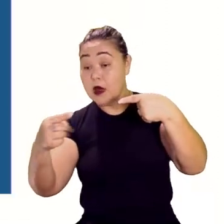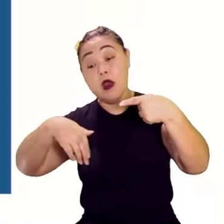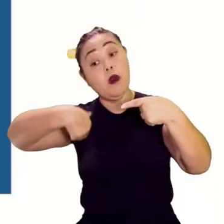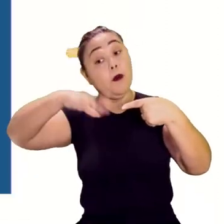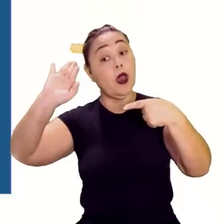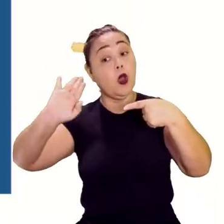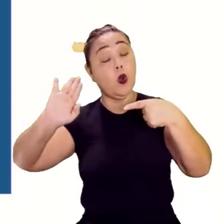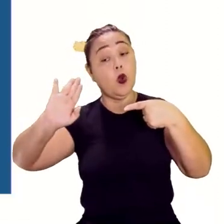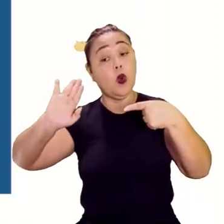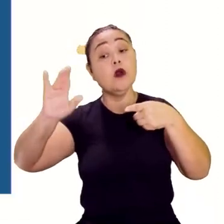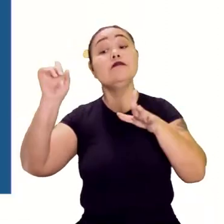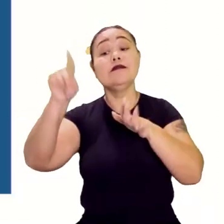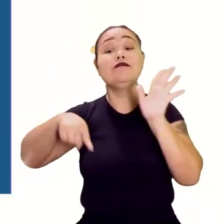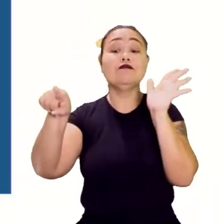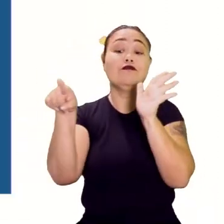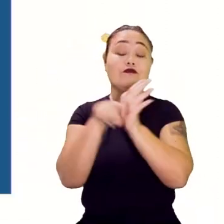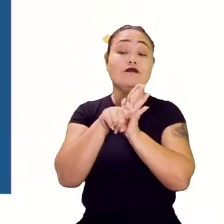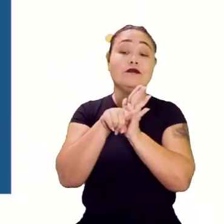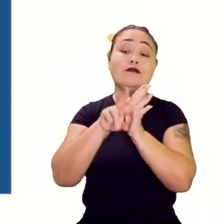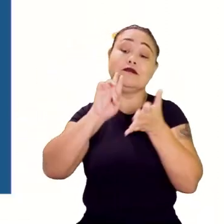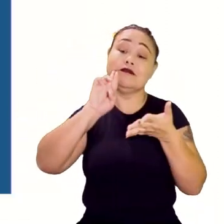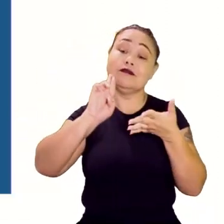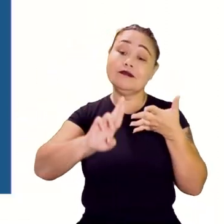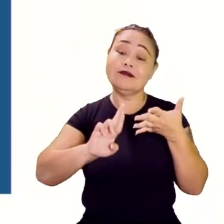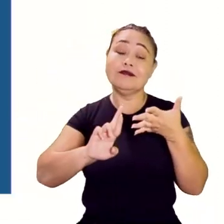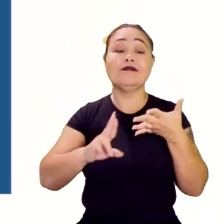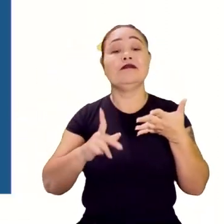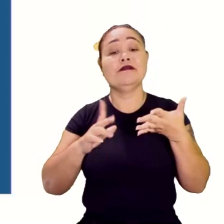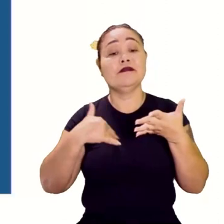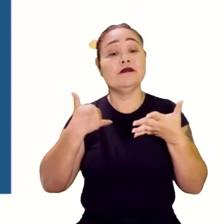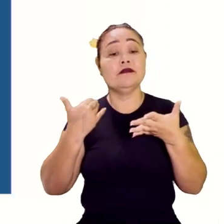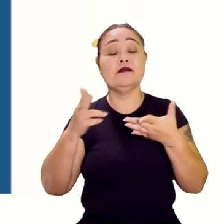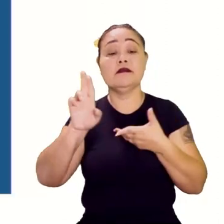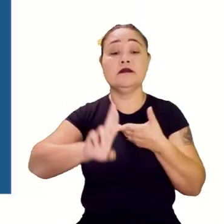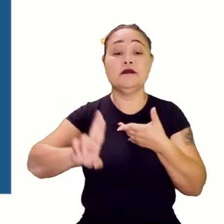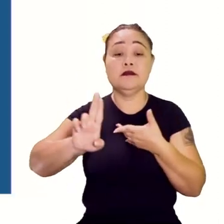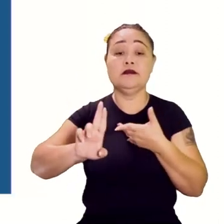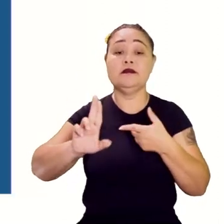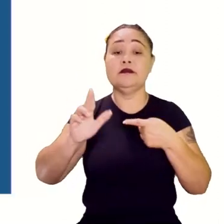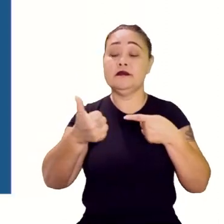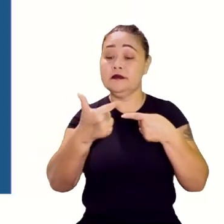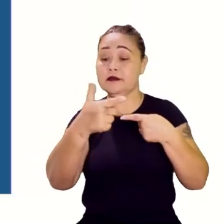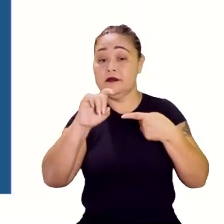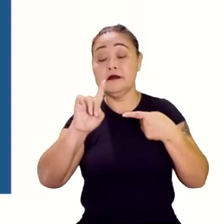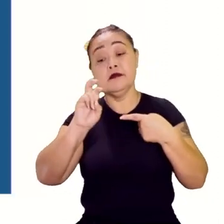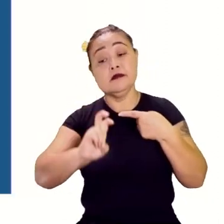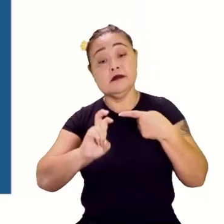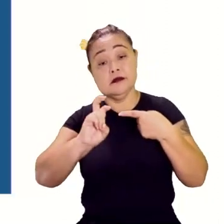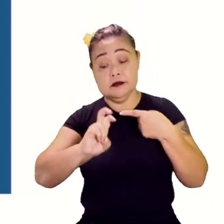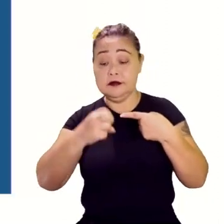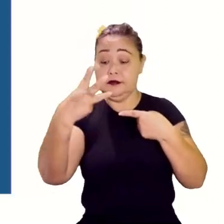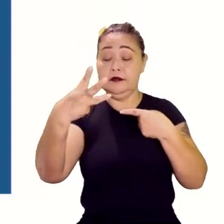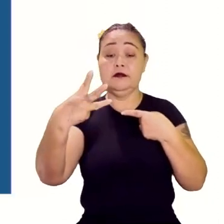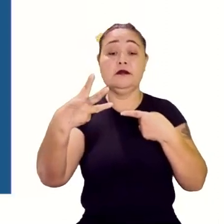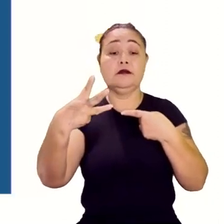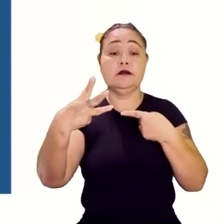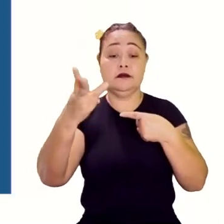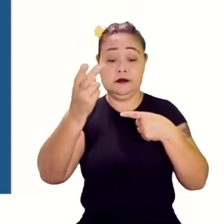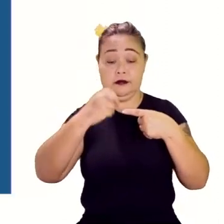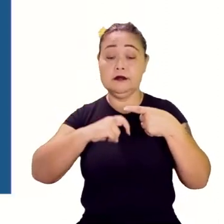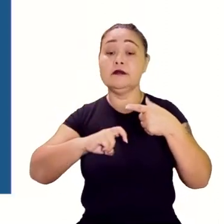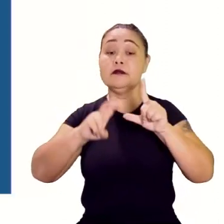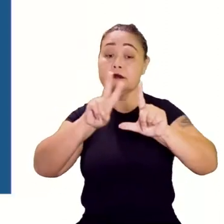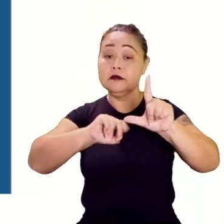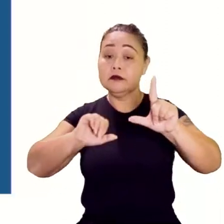ser maior. Então vai ficar negativo mesmo, resultado, né? Negativo. Vamos lá, aplicando. 125 é quantas vezes o 5? 3.